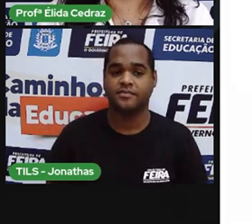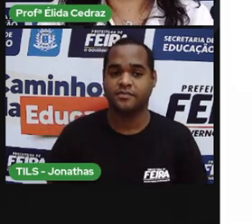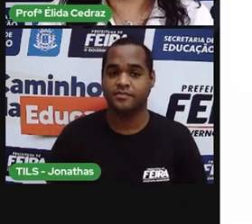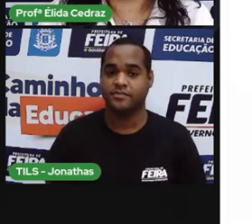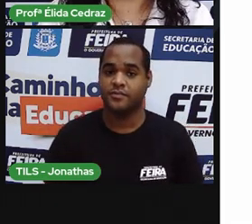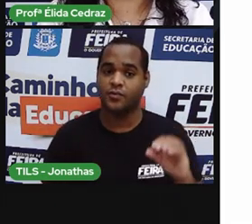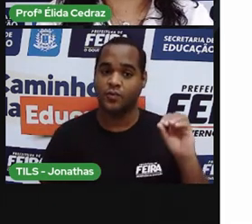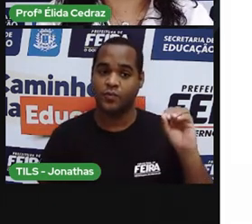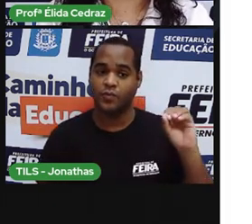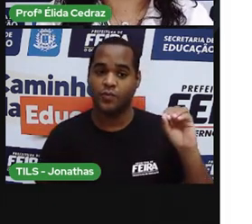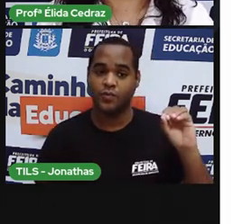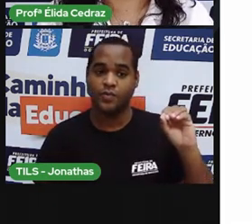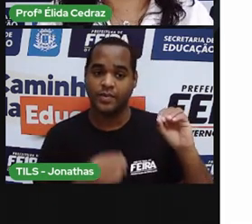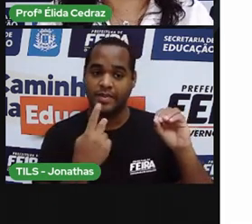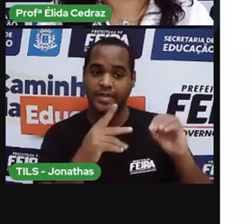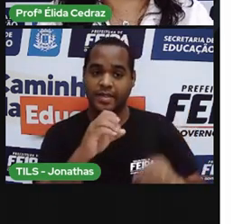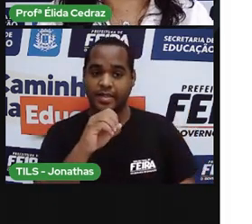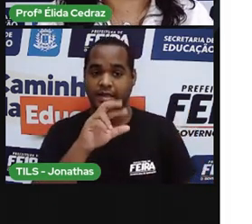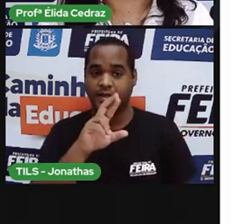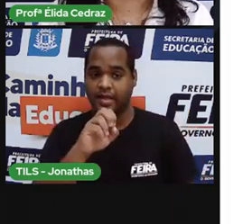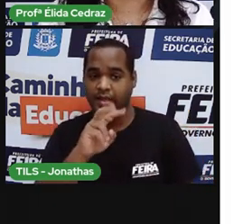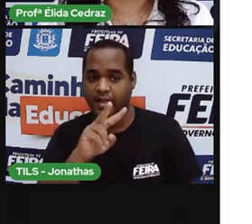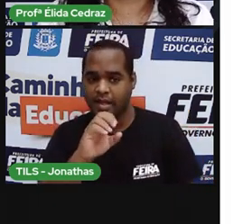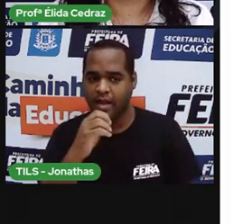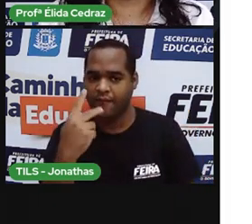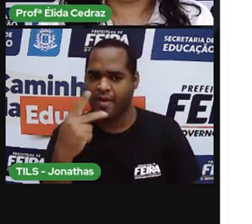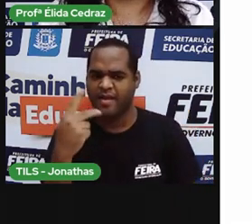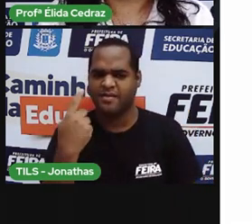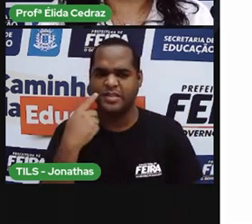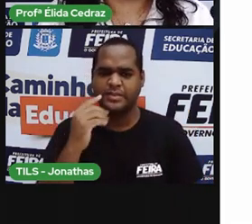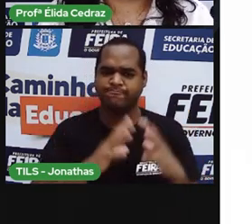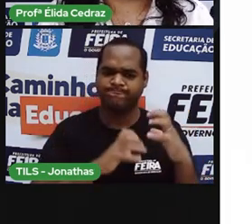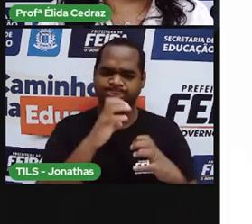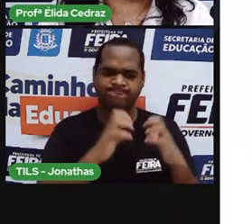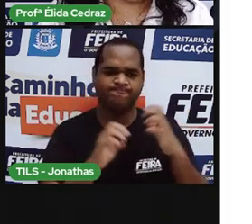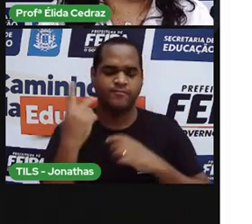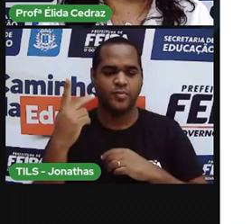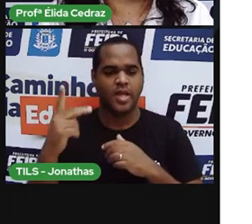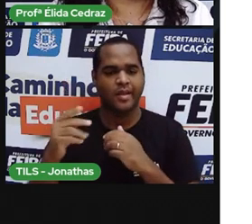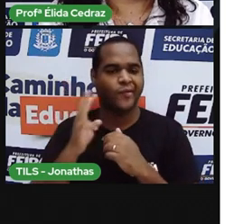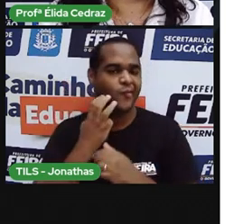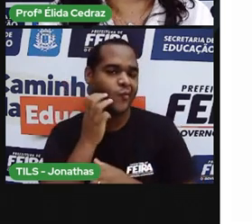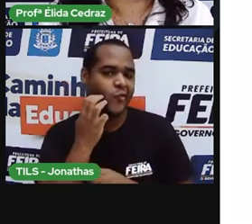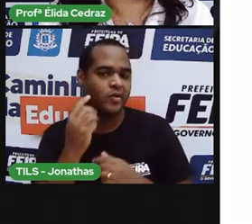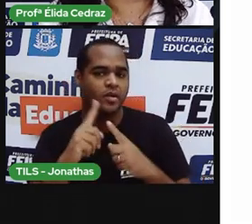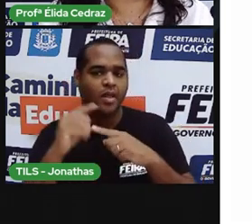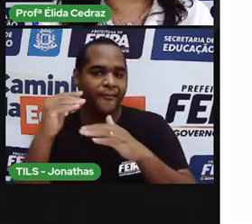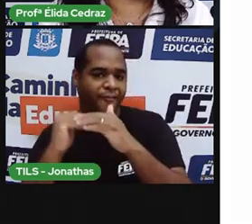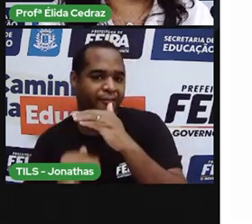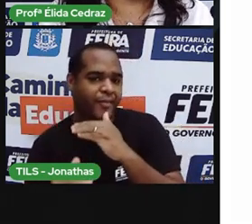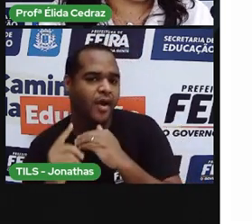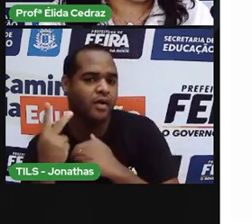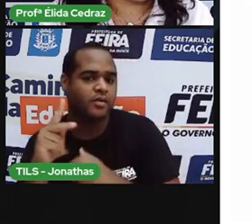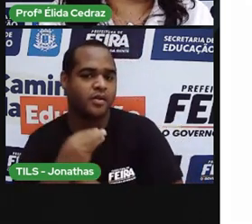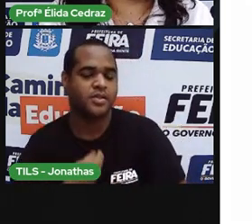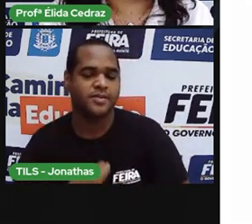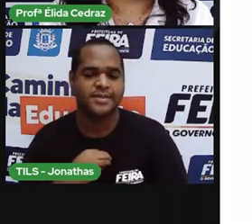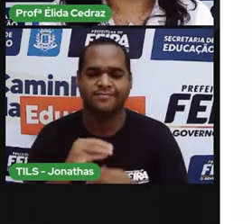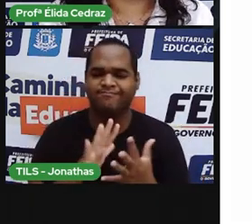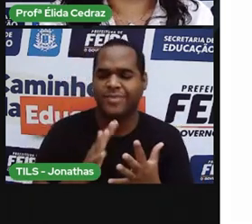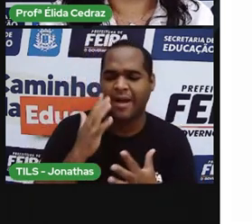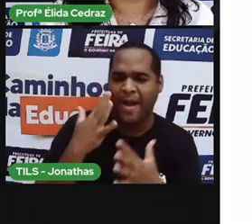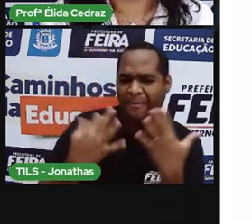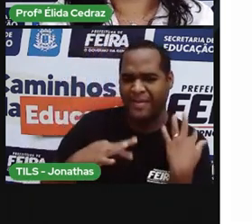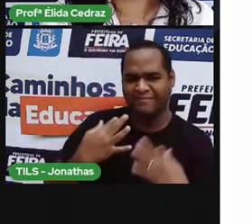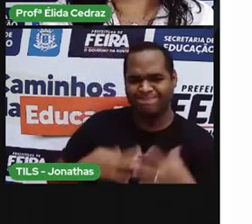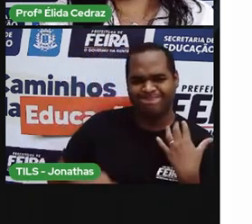O cravo brigou com a rosa debaixo de uma sacada. O cravo saiu ferido e